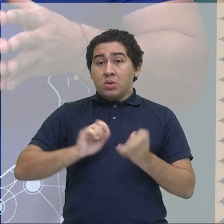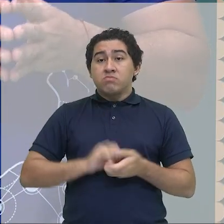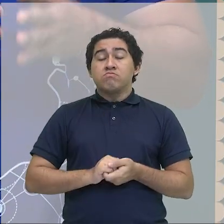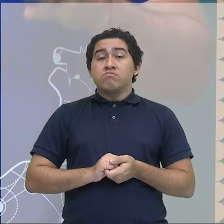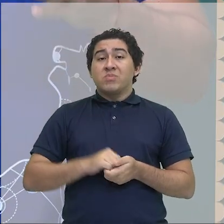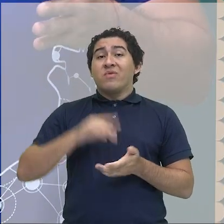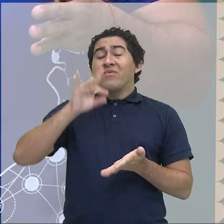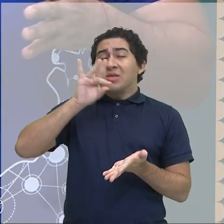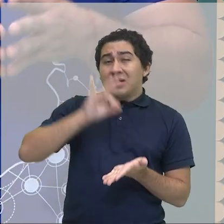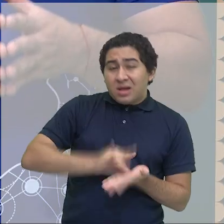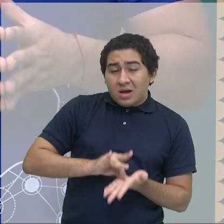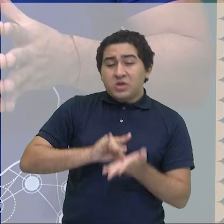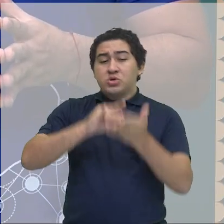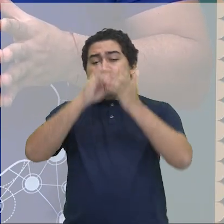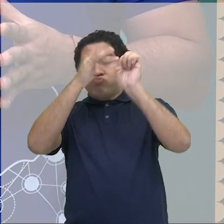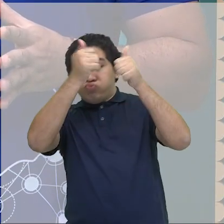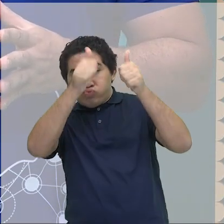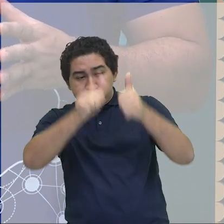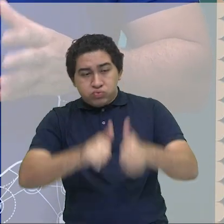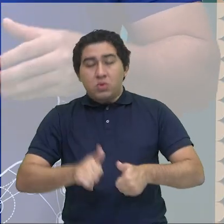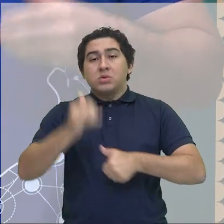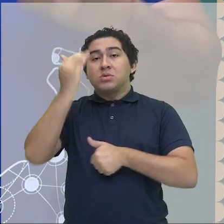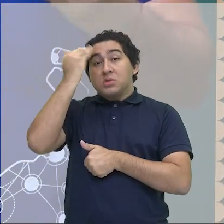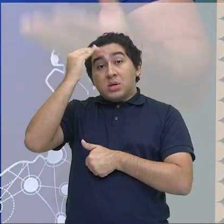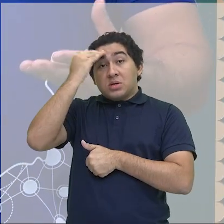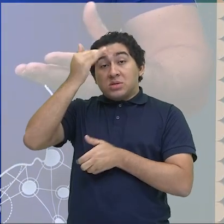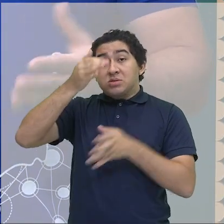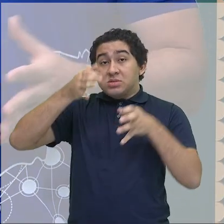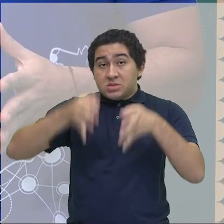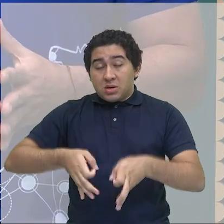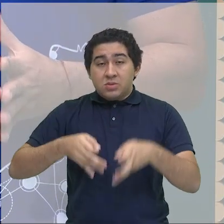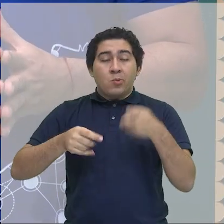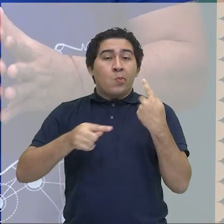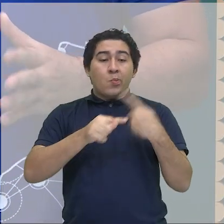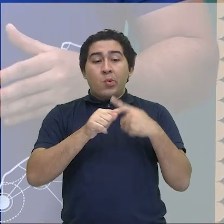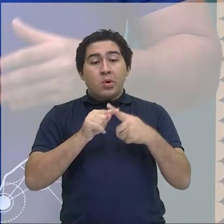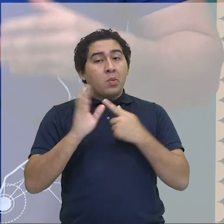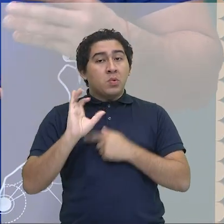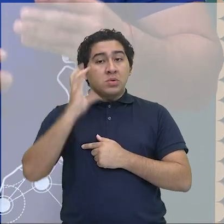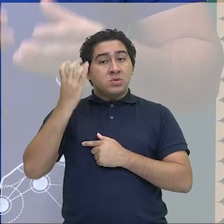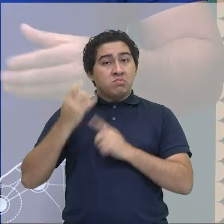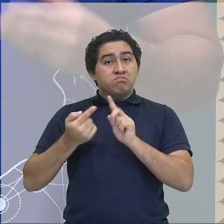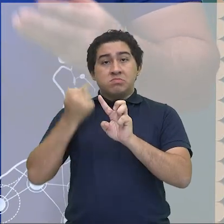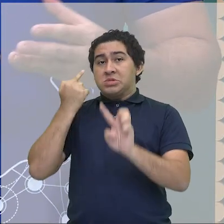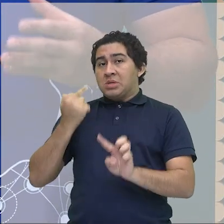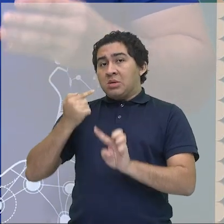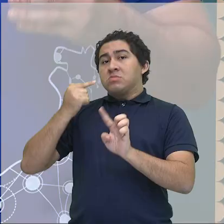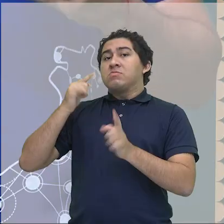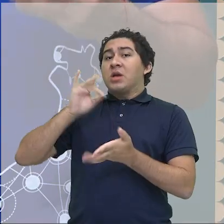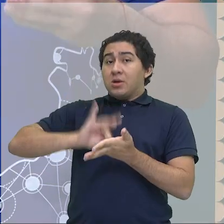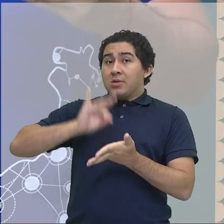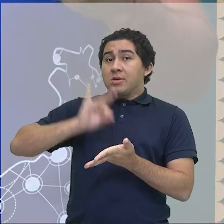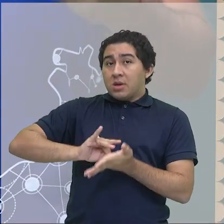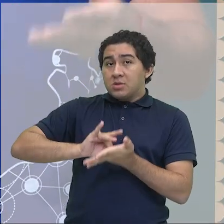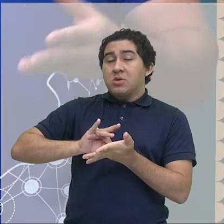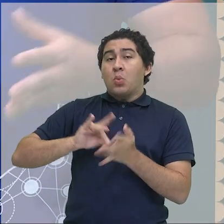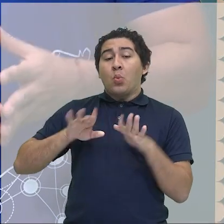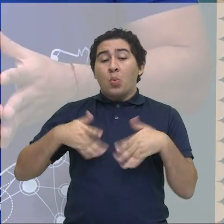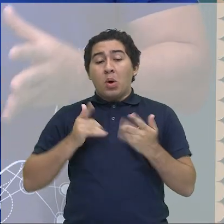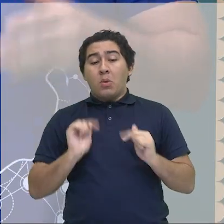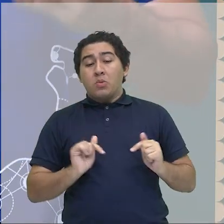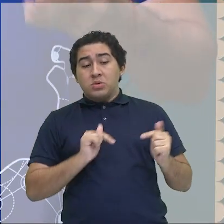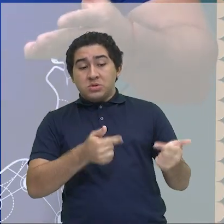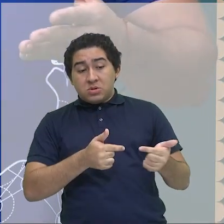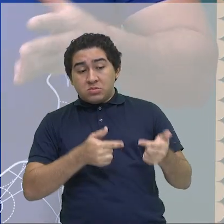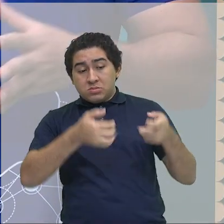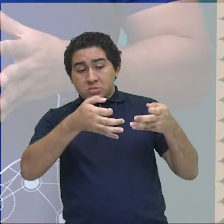fundo, entender ali os porquês, ok? O que aconteceu para que aquela prática